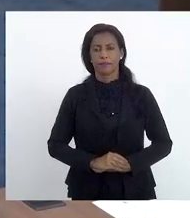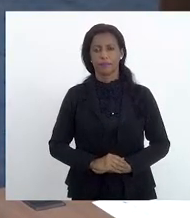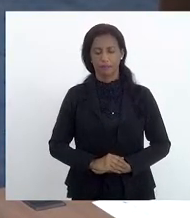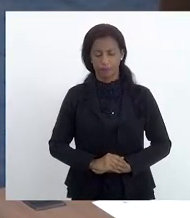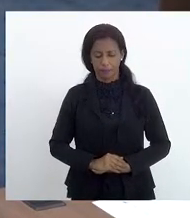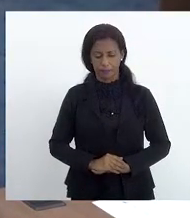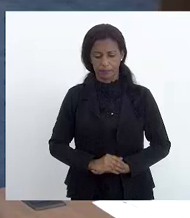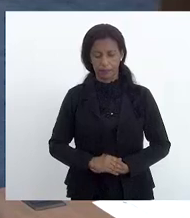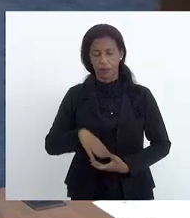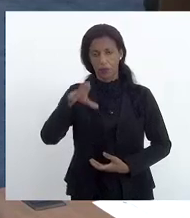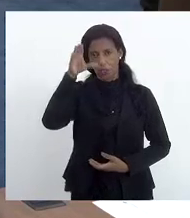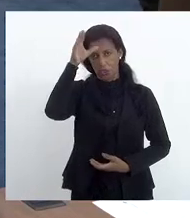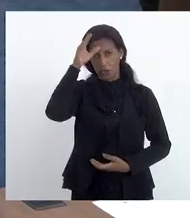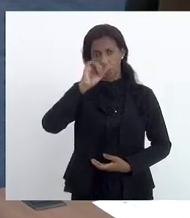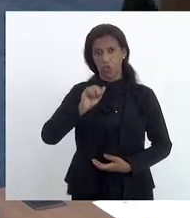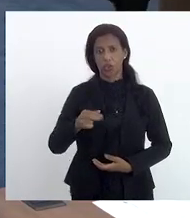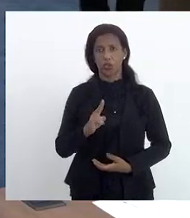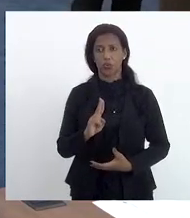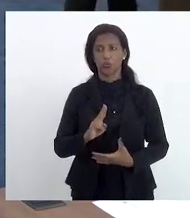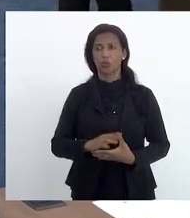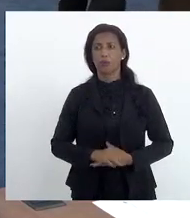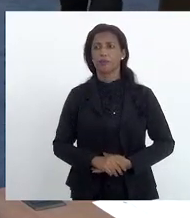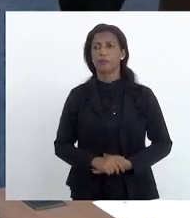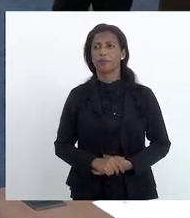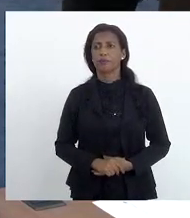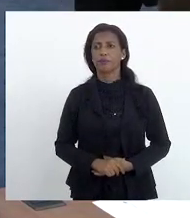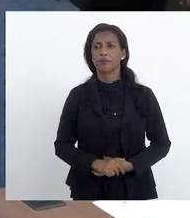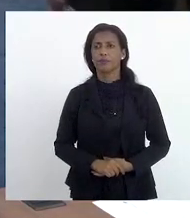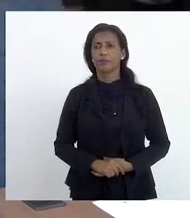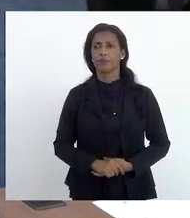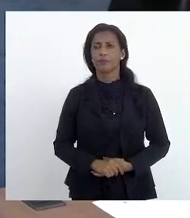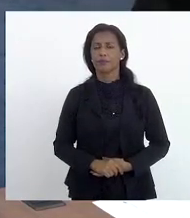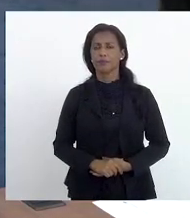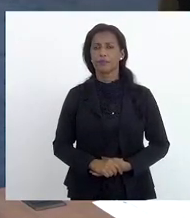Ok. Deputada Tia Ju, por favor.